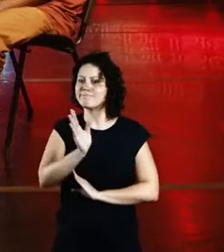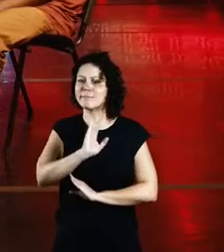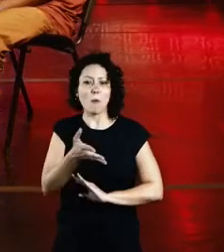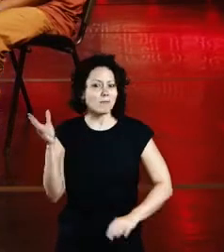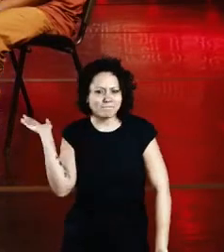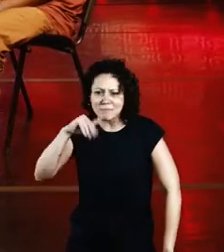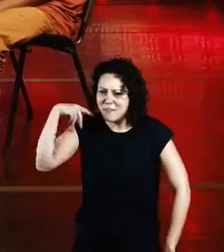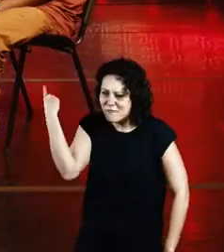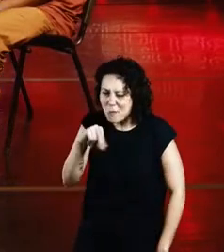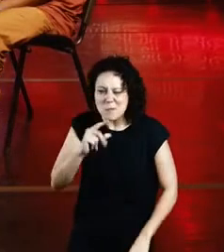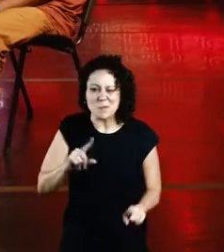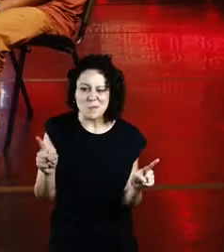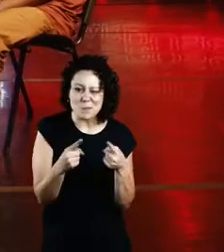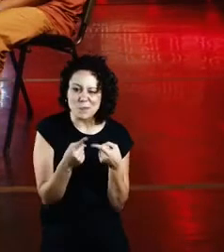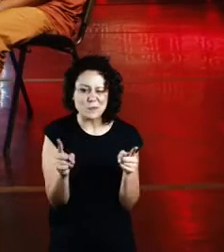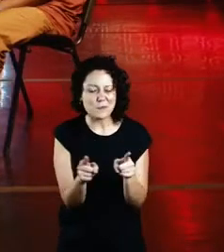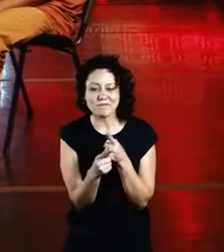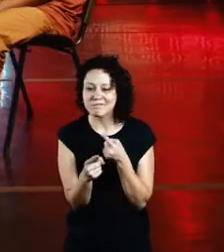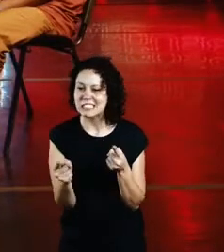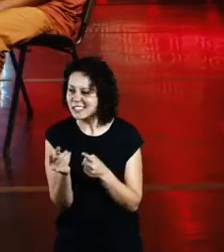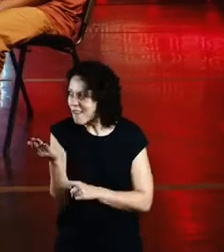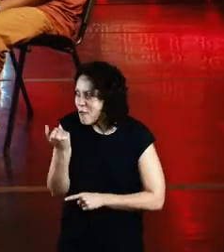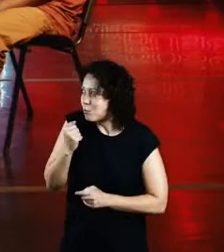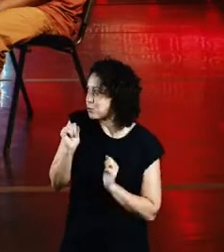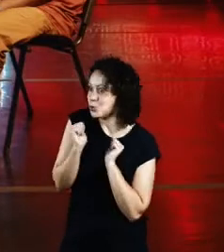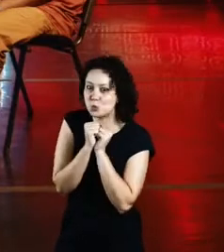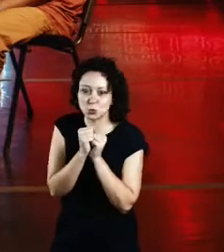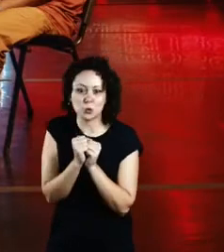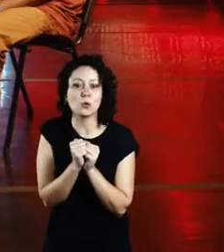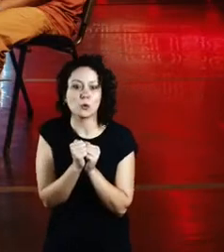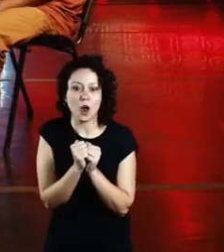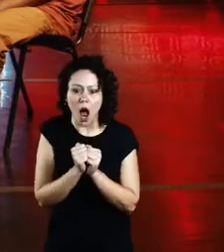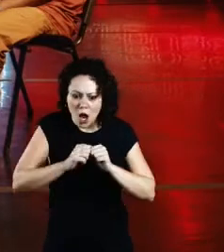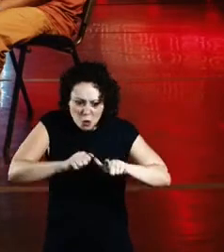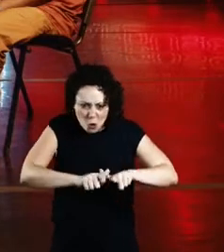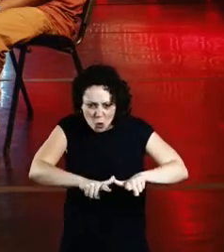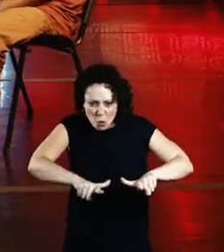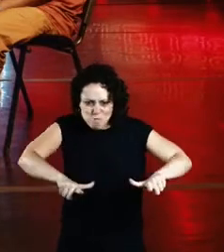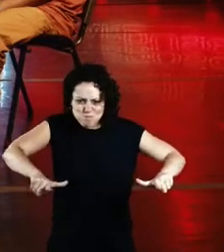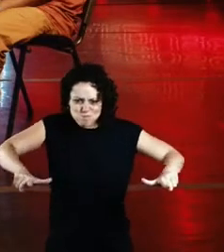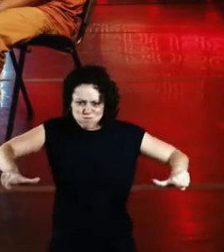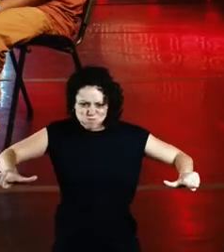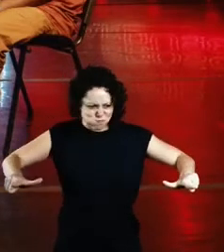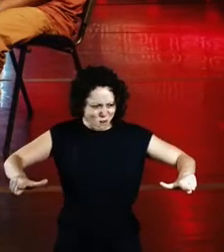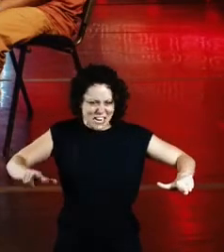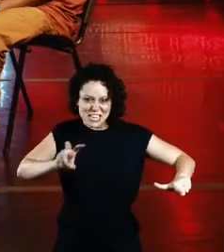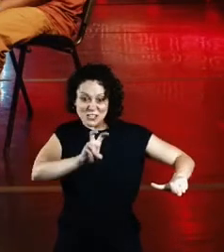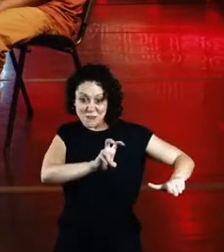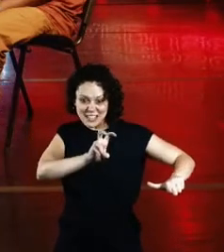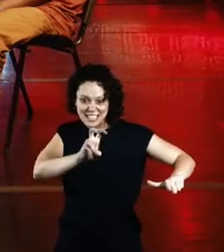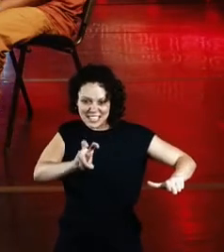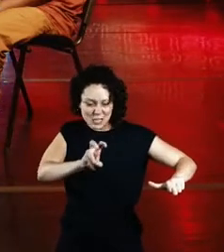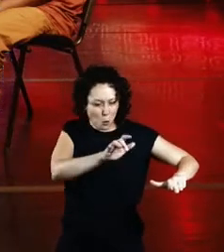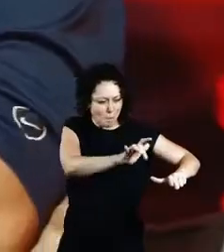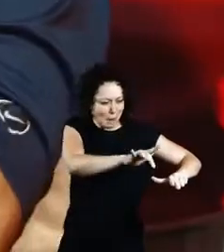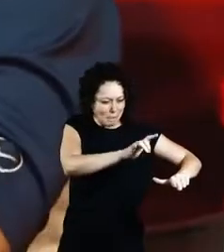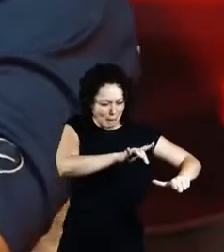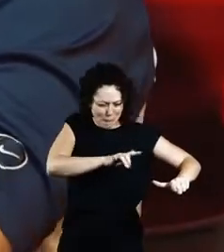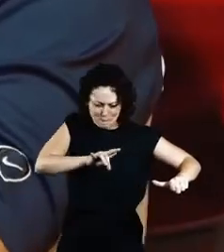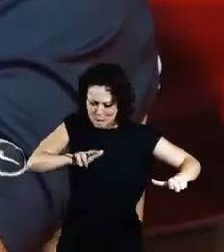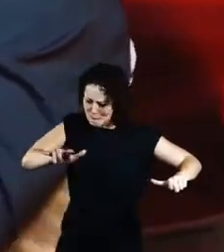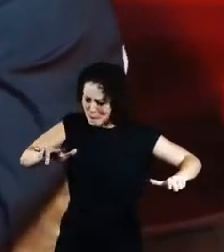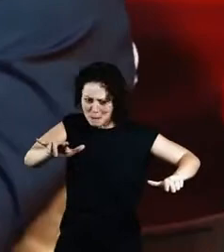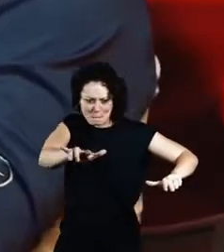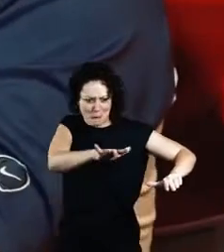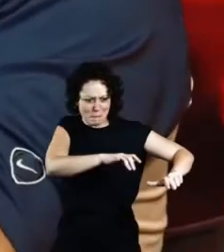Entendeu? Não caiu a hora que chegou lá, que ele viu a mesona, 55 canais, que ele viu tudo acontecendo, e falou,